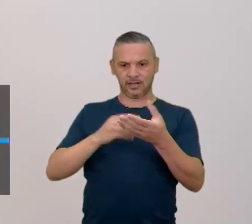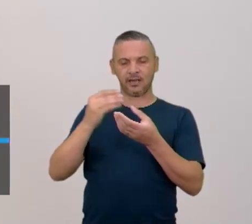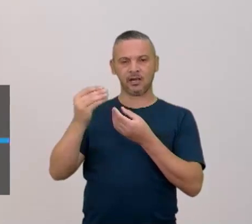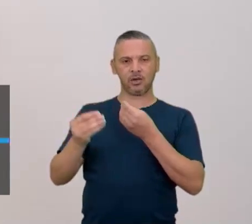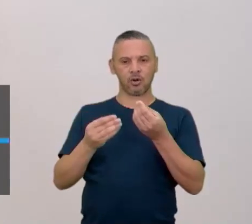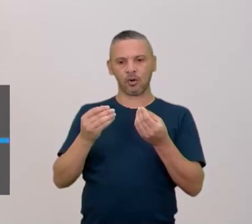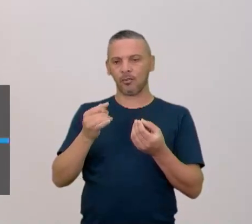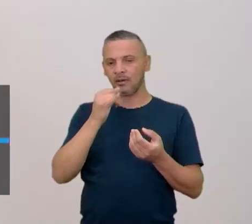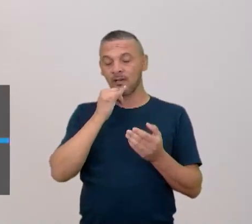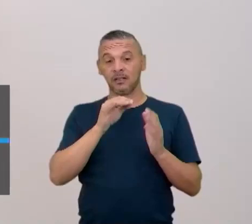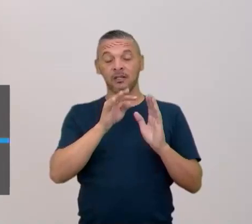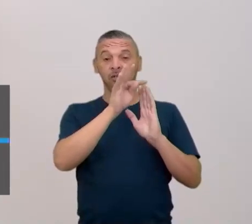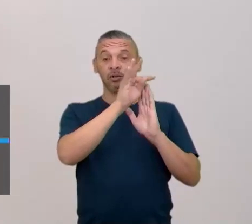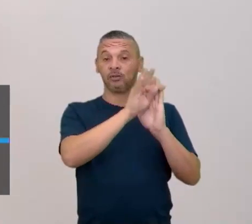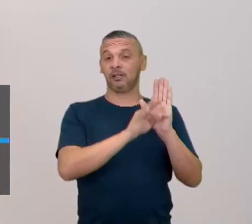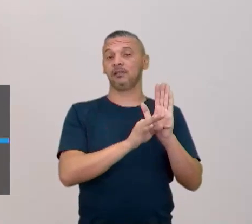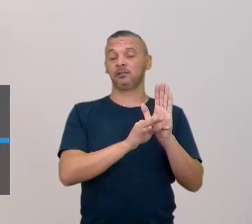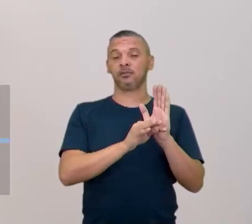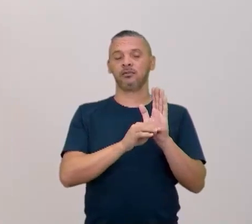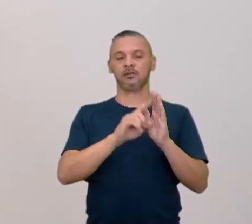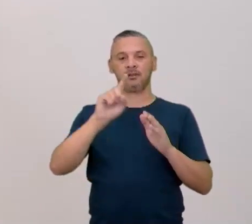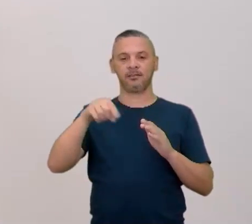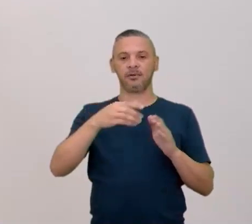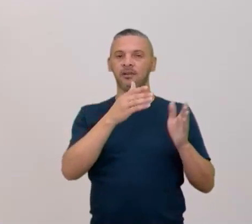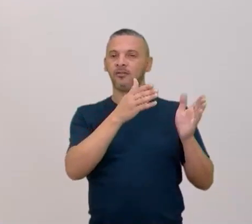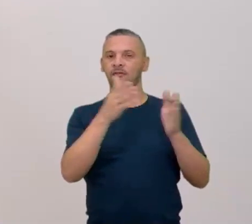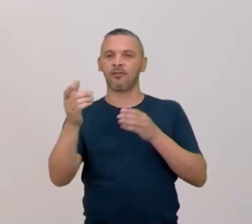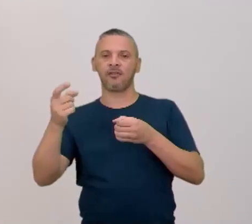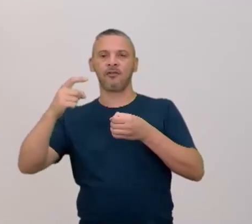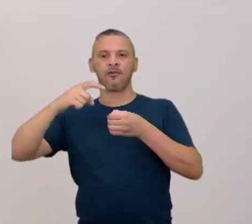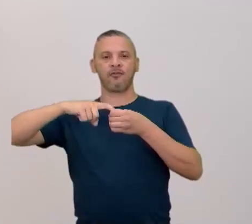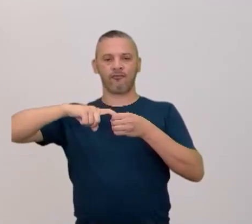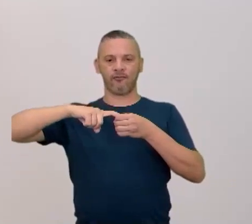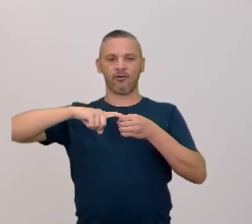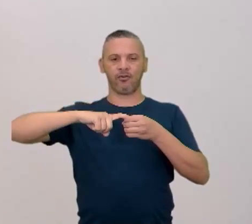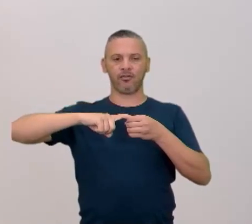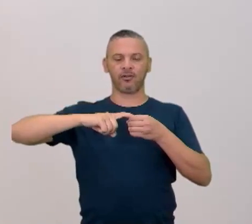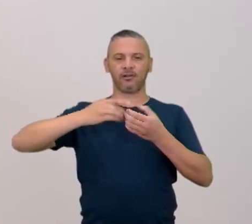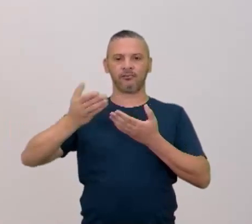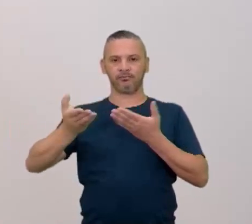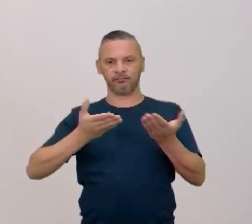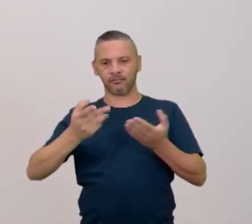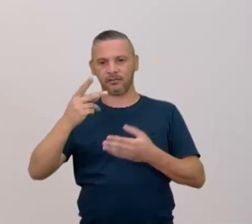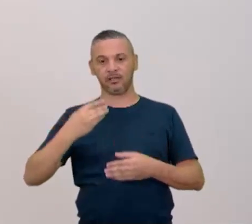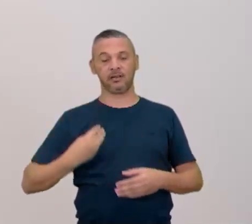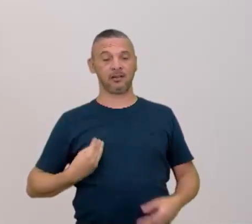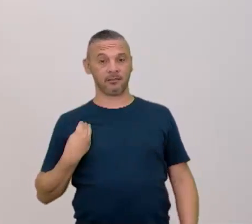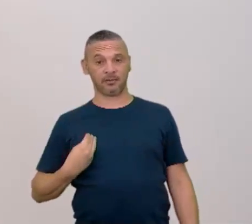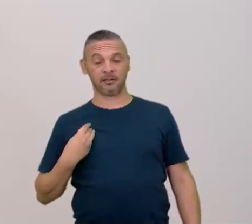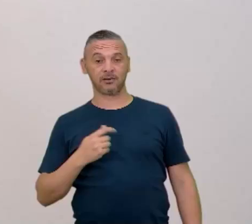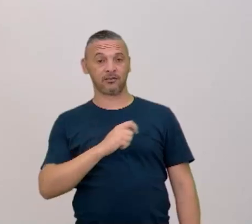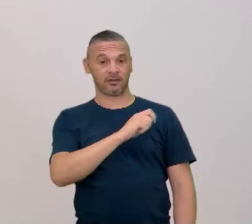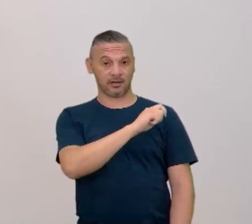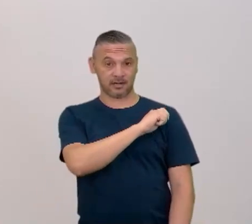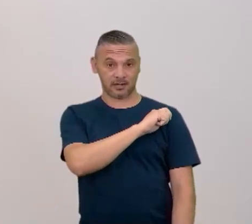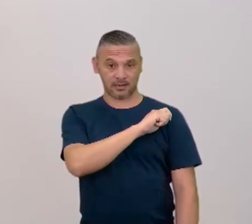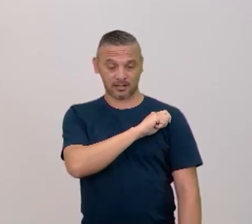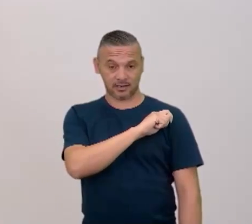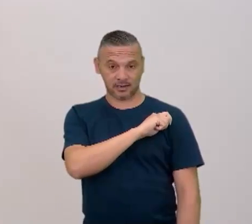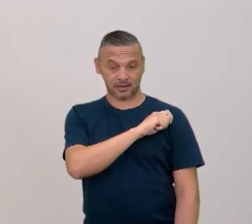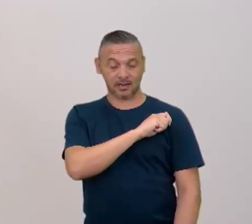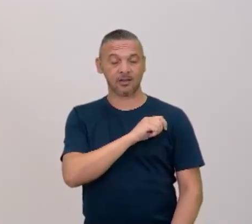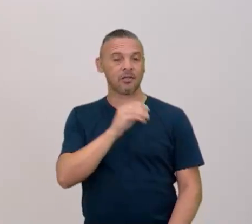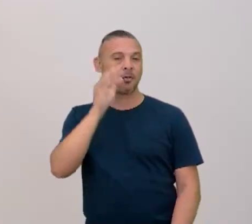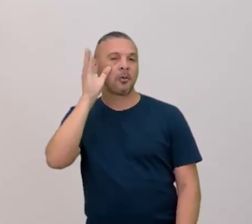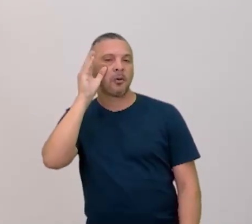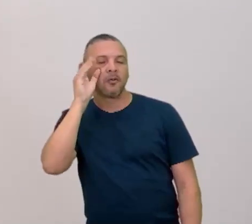texto dramático em si e já voltamos aqui com as interações e as participações. Eu espero que vocês estejam bem curiosos